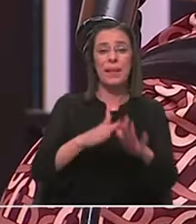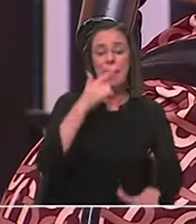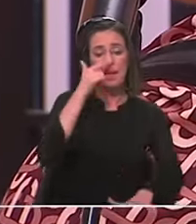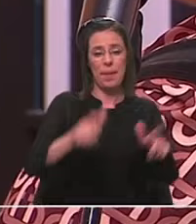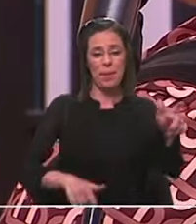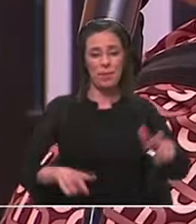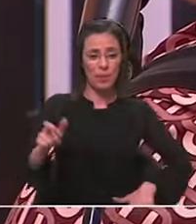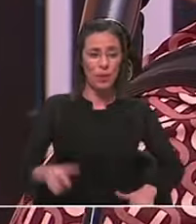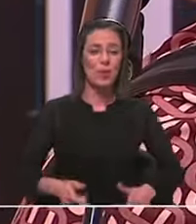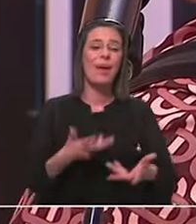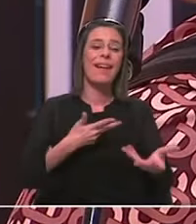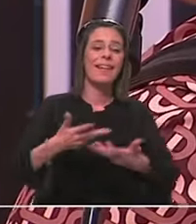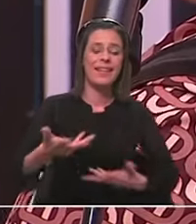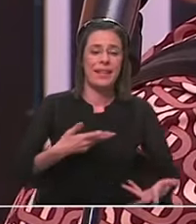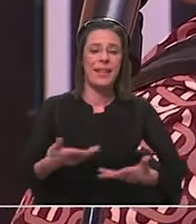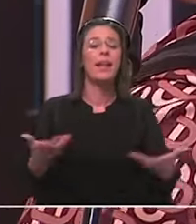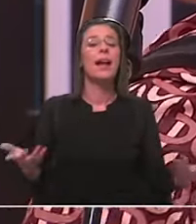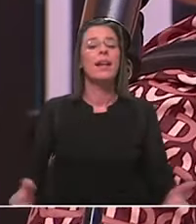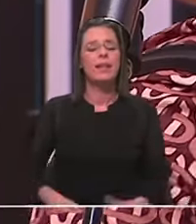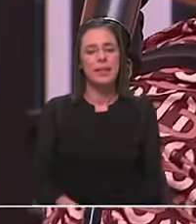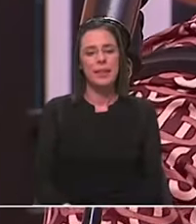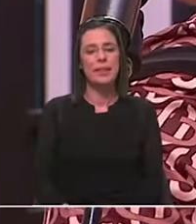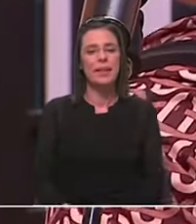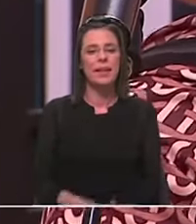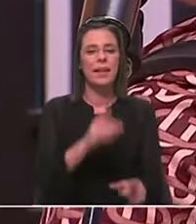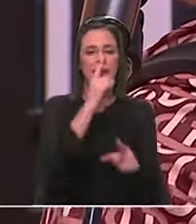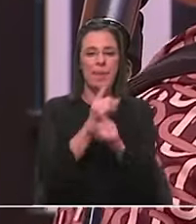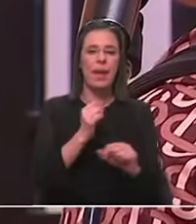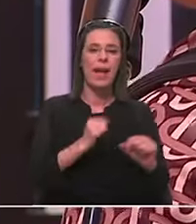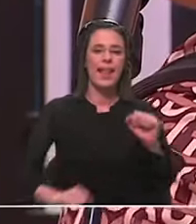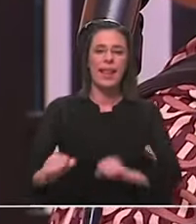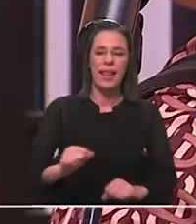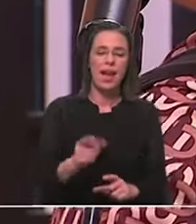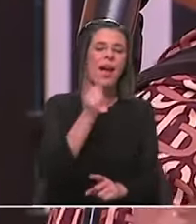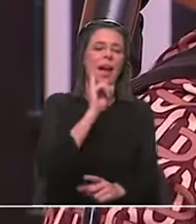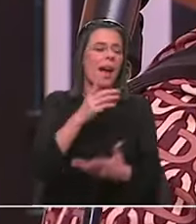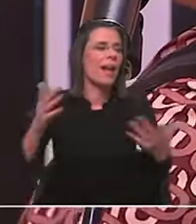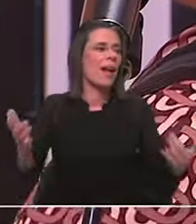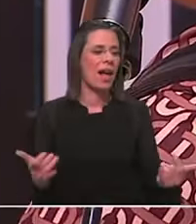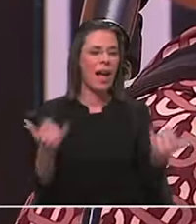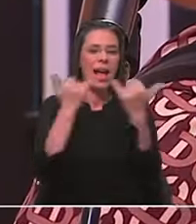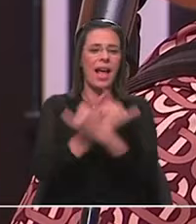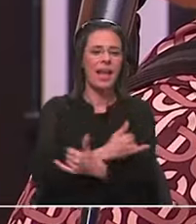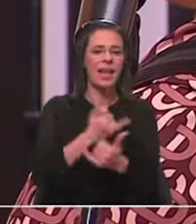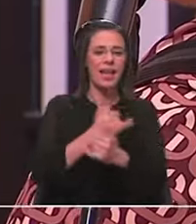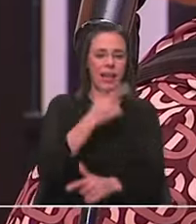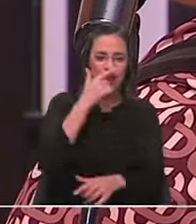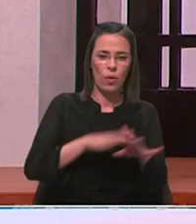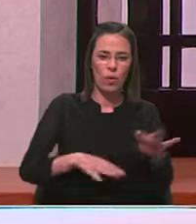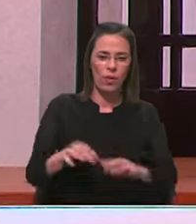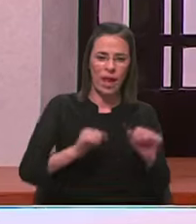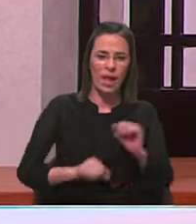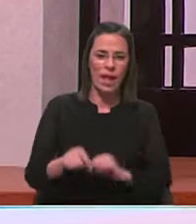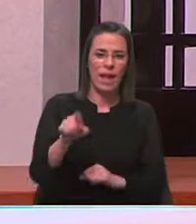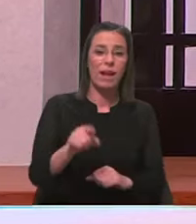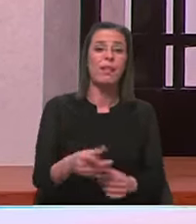mesmo nos espetáculos interagem e acaba por mesmo é muito animado. É animada, é alegre, é vida. As pessoas no espetáculo fazem a